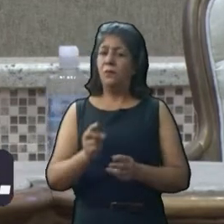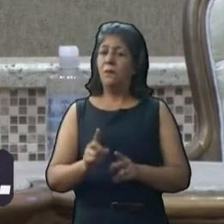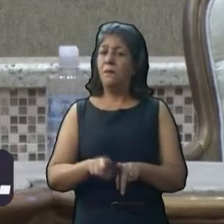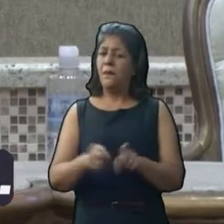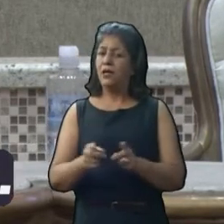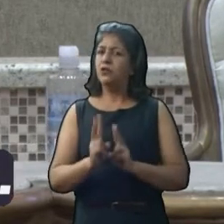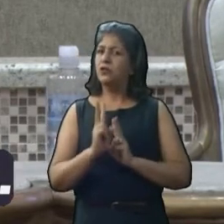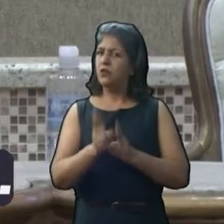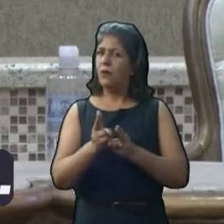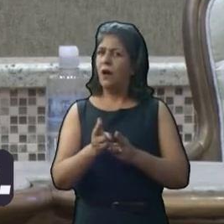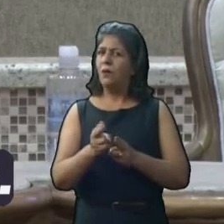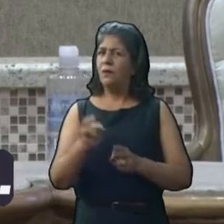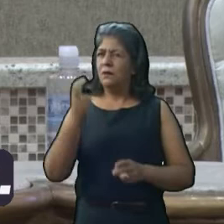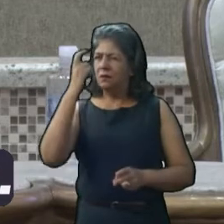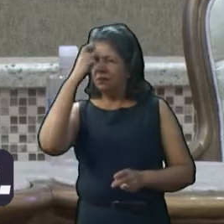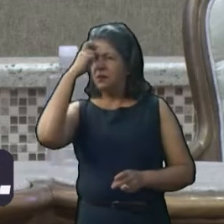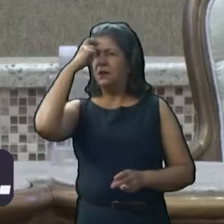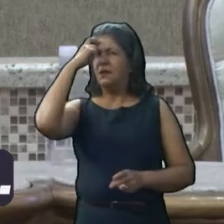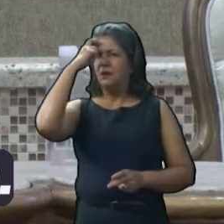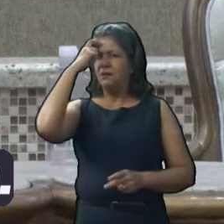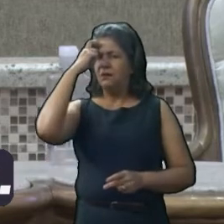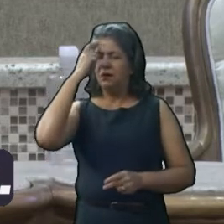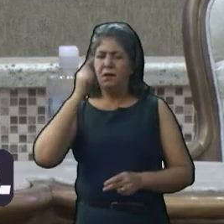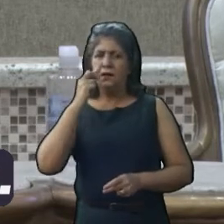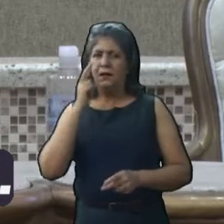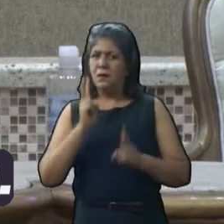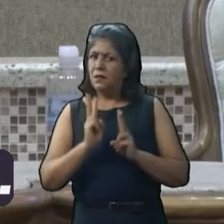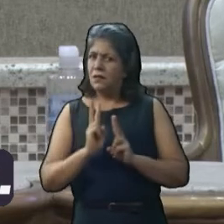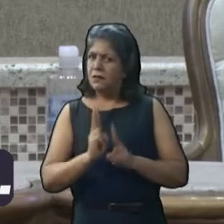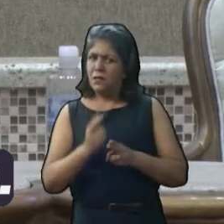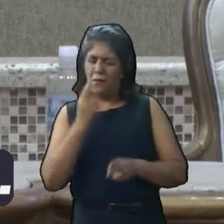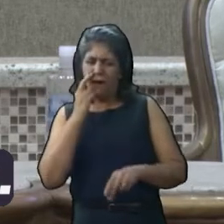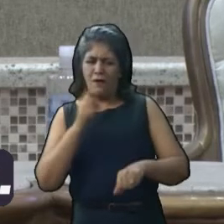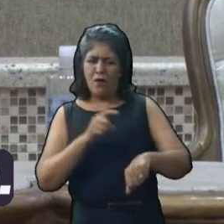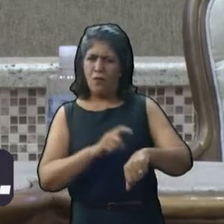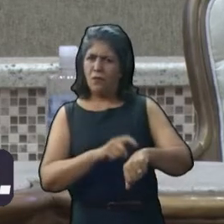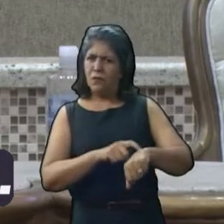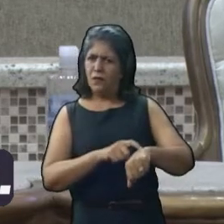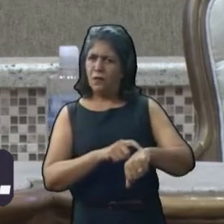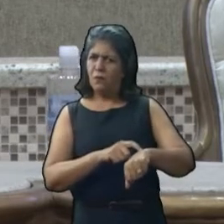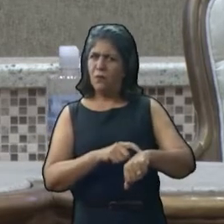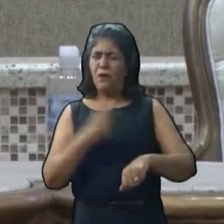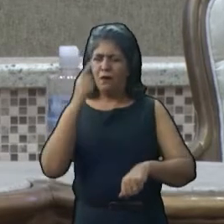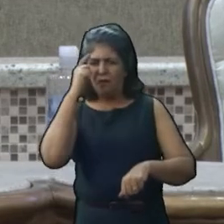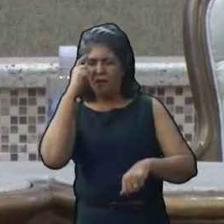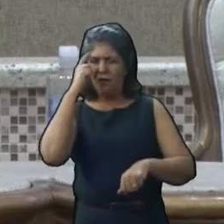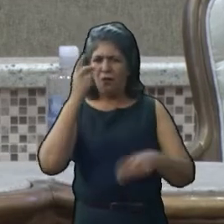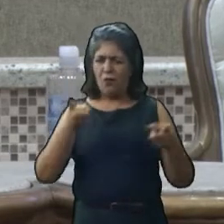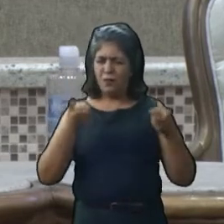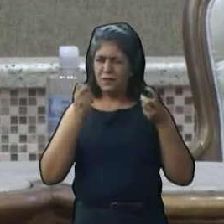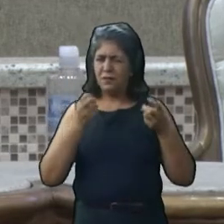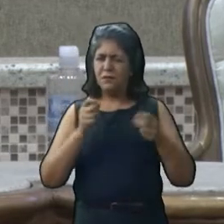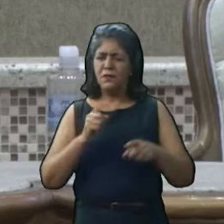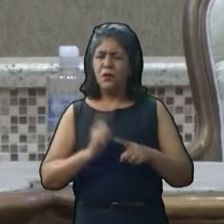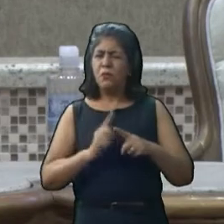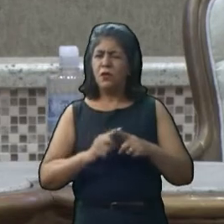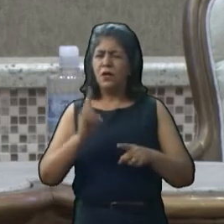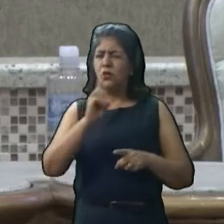sábios remindo o tempo porquanto os dias são maus